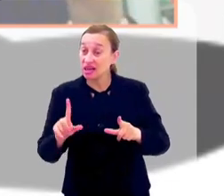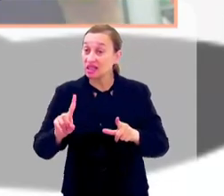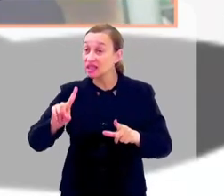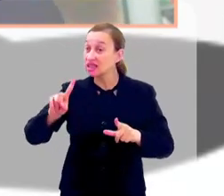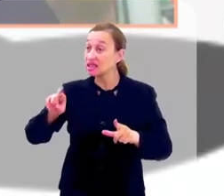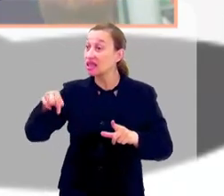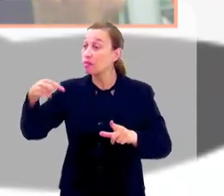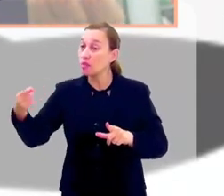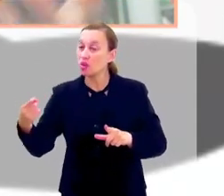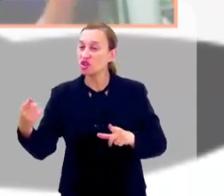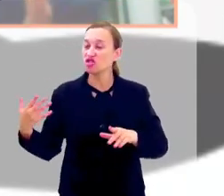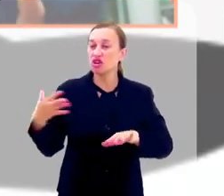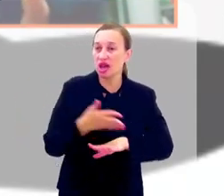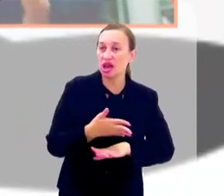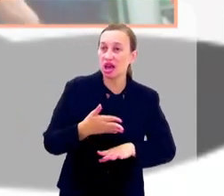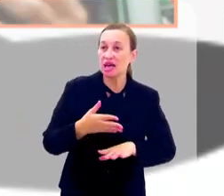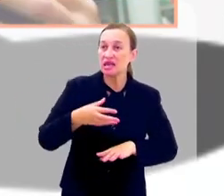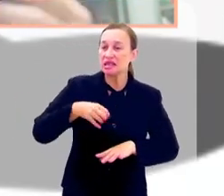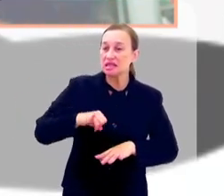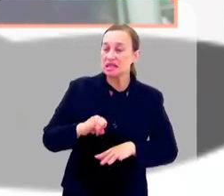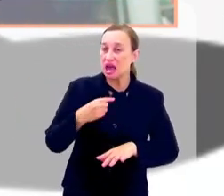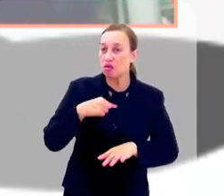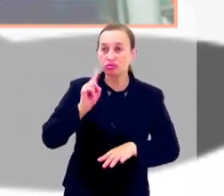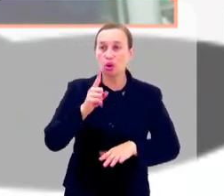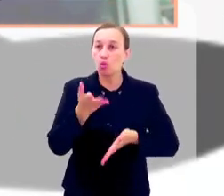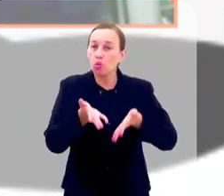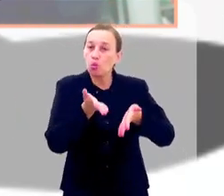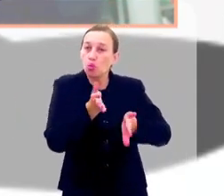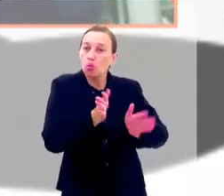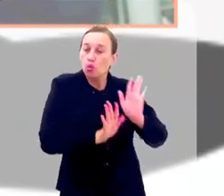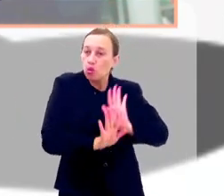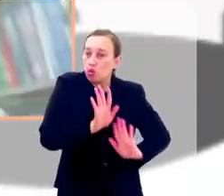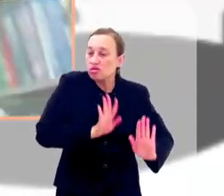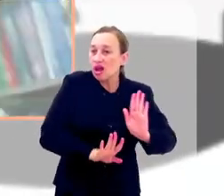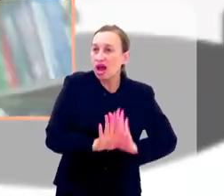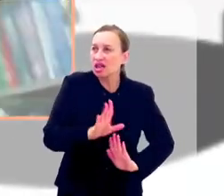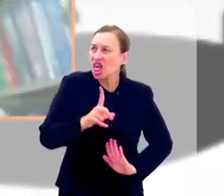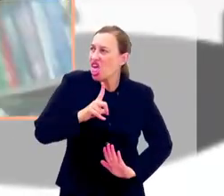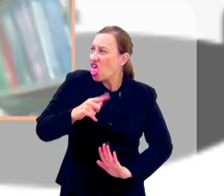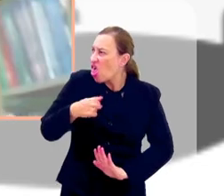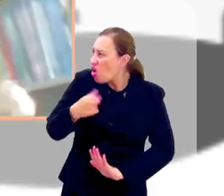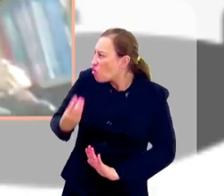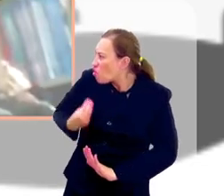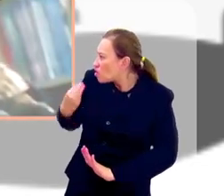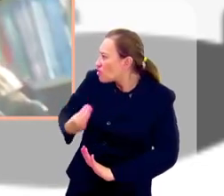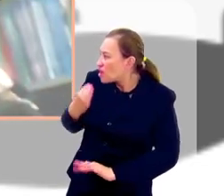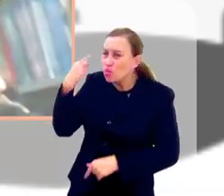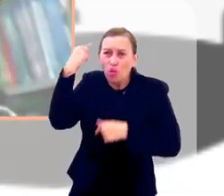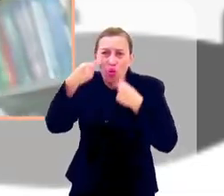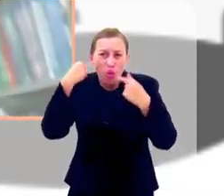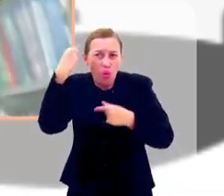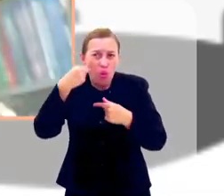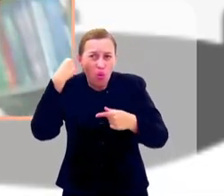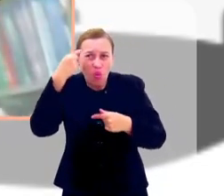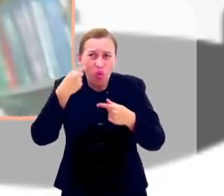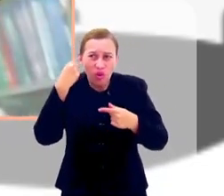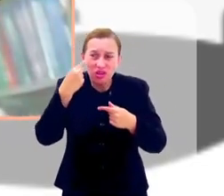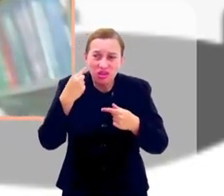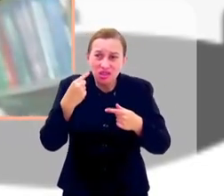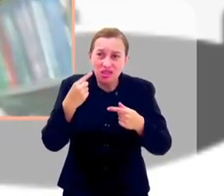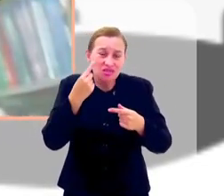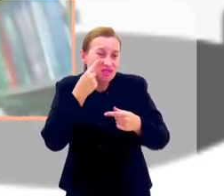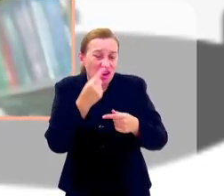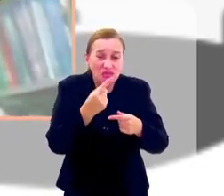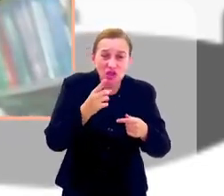A felicidade vai vir depois disso. E se eu não tomar conta, eu vou viver numa loucura de